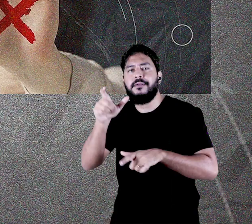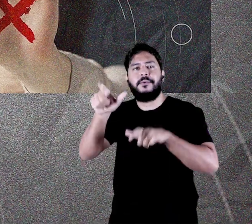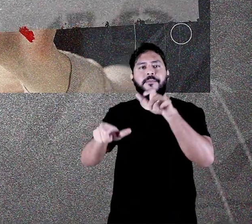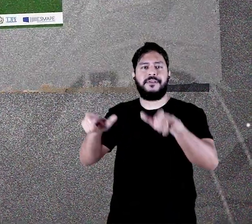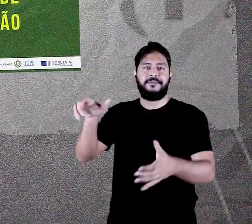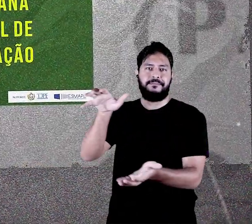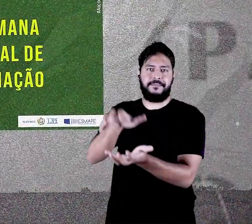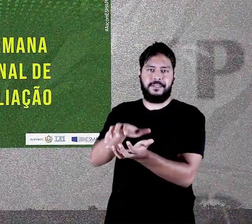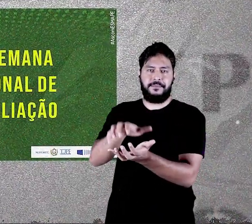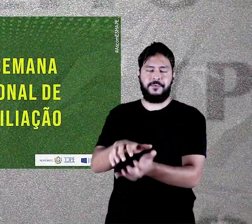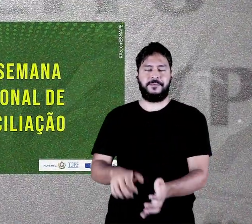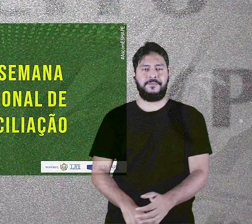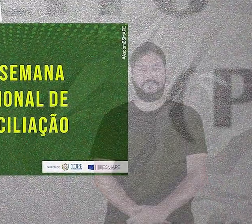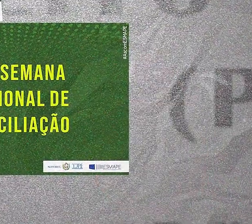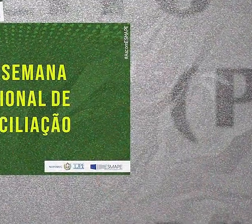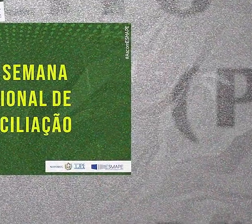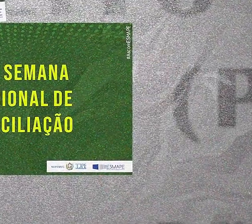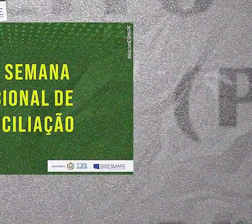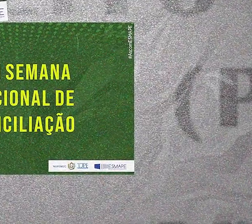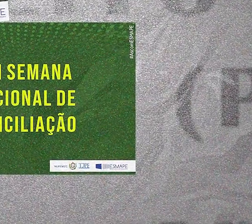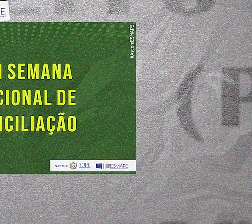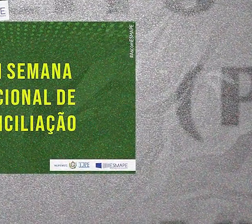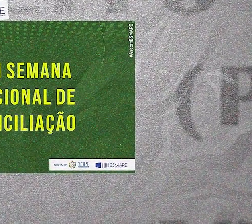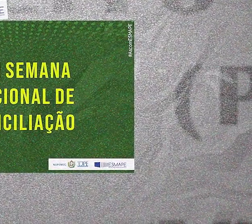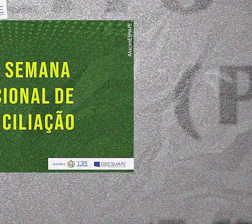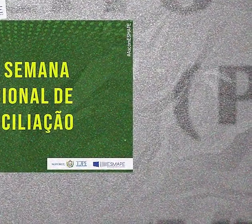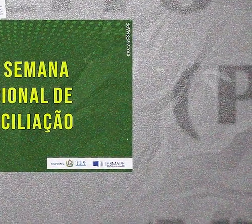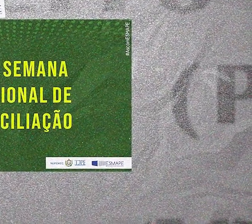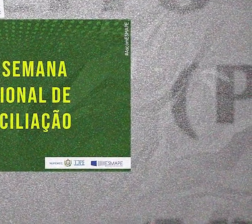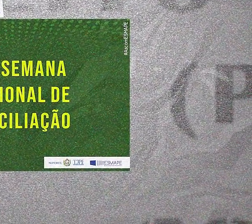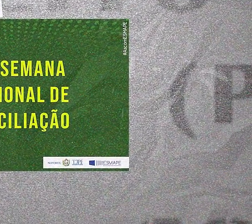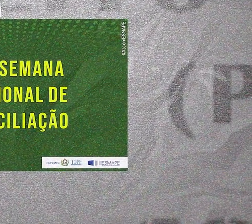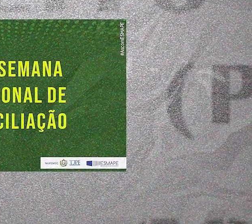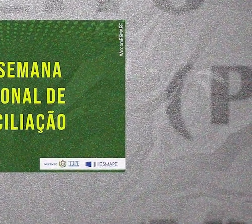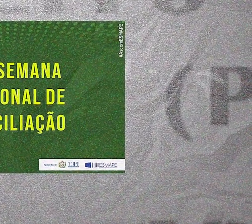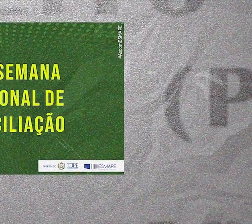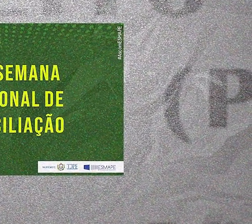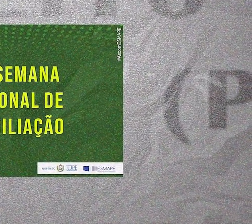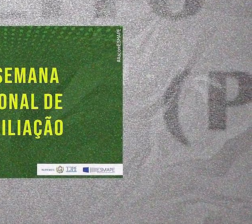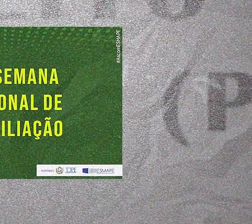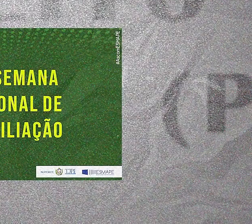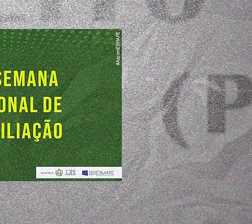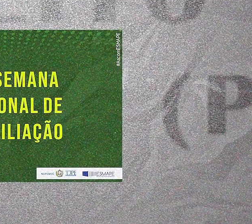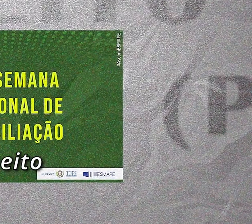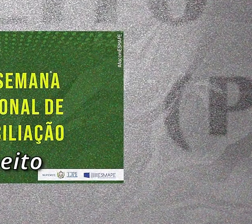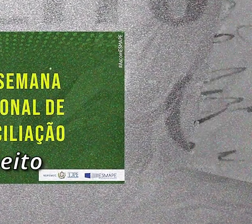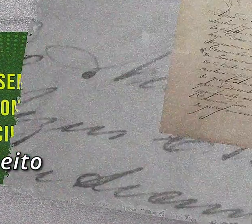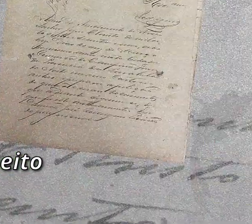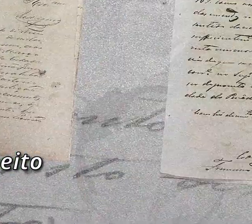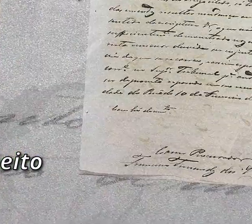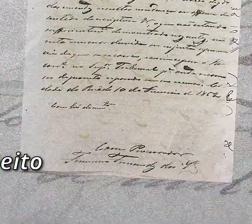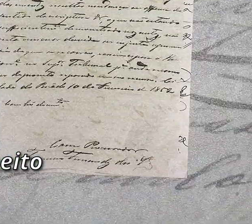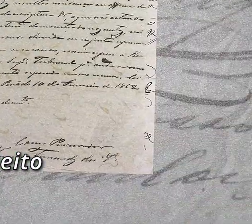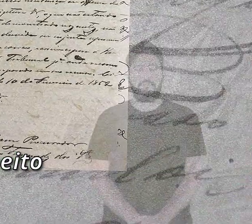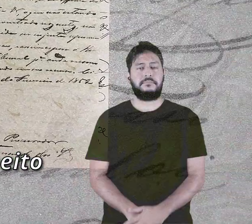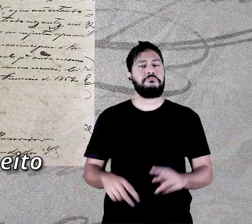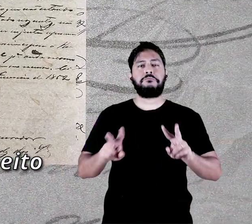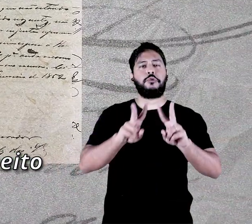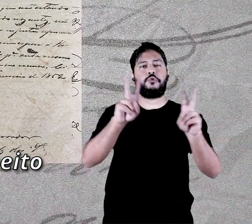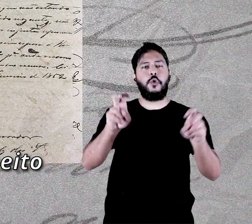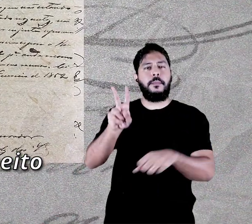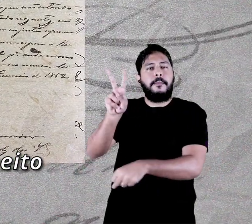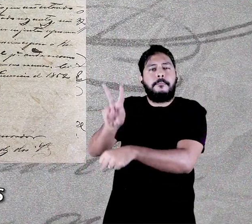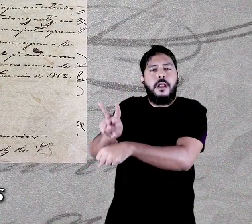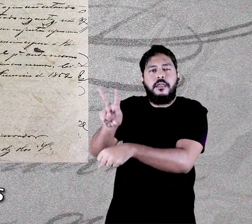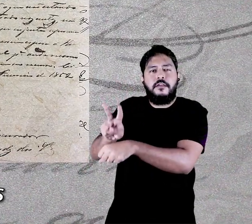ações promovidas pelo TJPE sobre violência doméstica e cursos de formação, webinário e lives. No que diz respeito à preservação